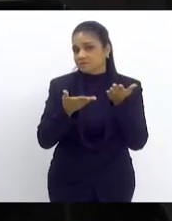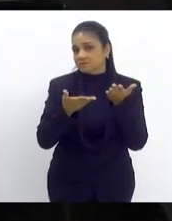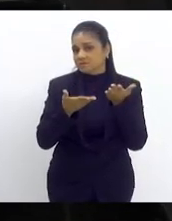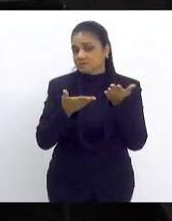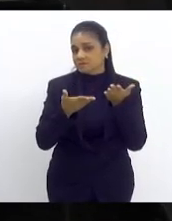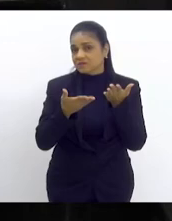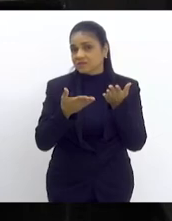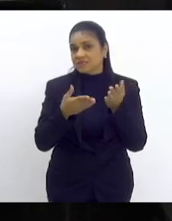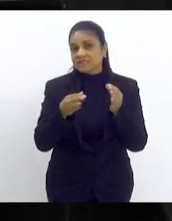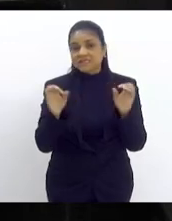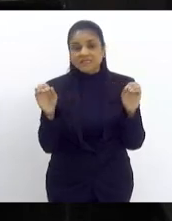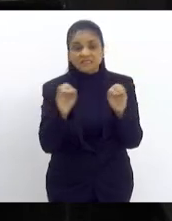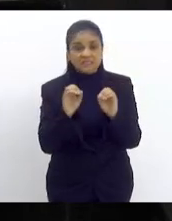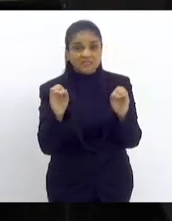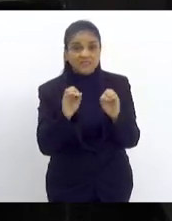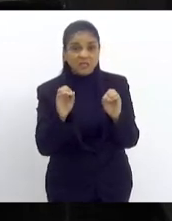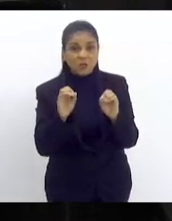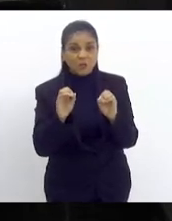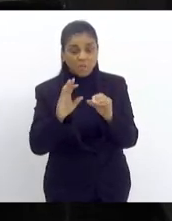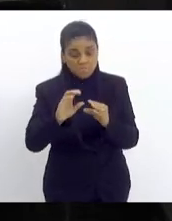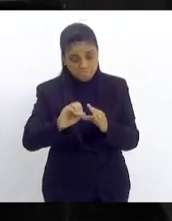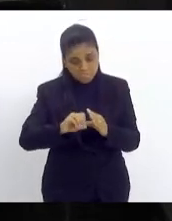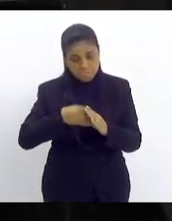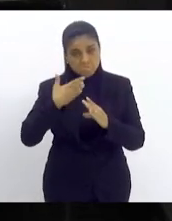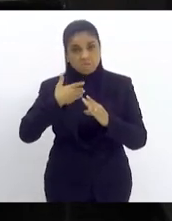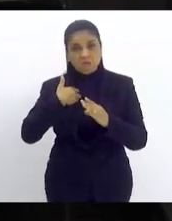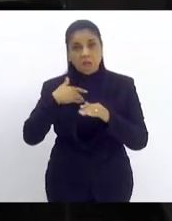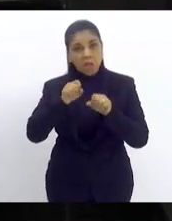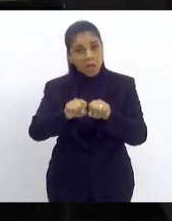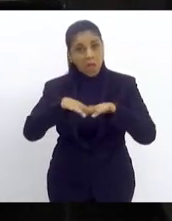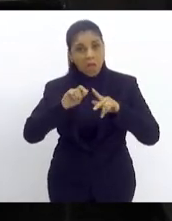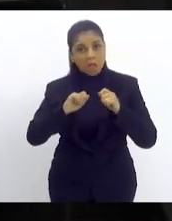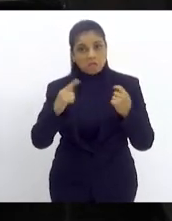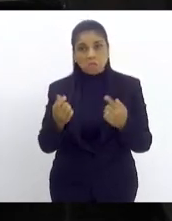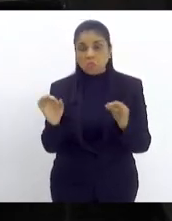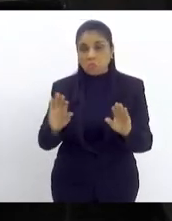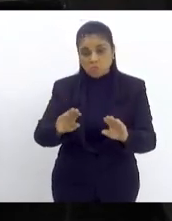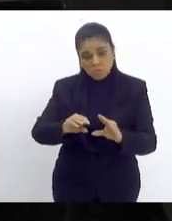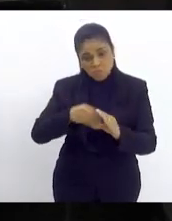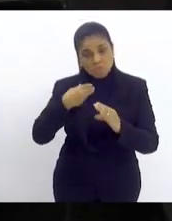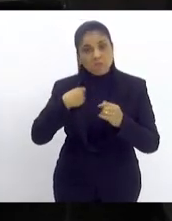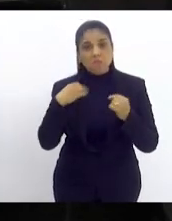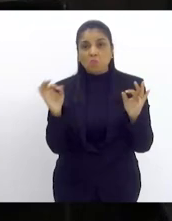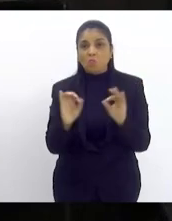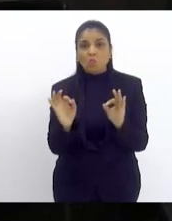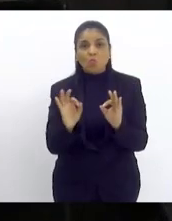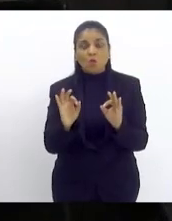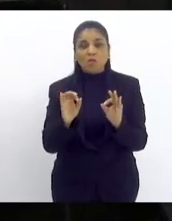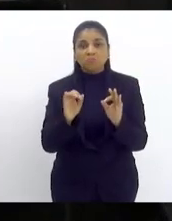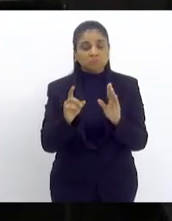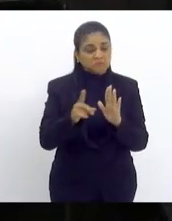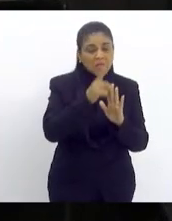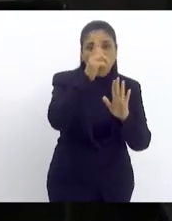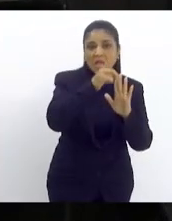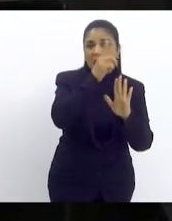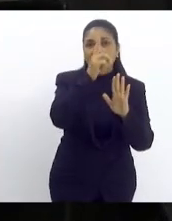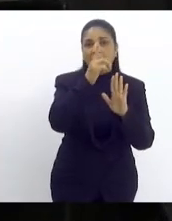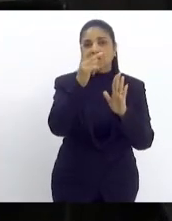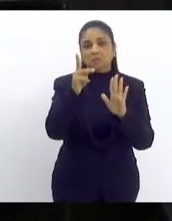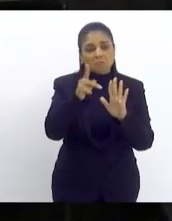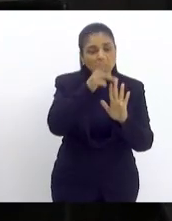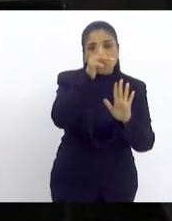se nenhuma mensagem foi enviada para a assembleia se qualquer decreto portaria Ofício foi